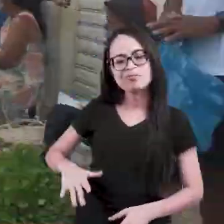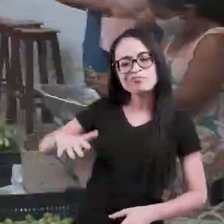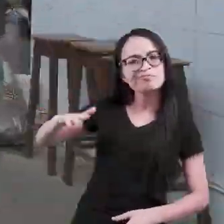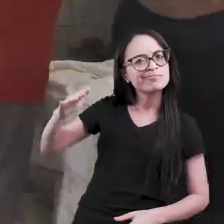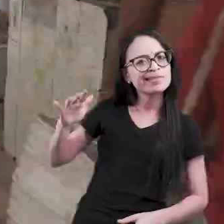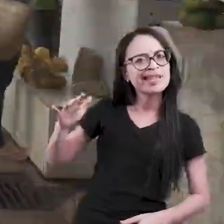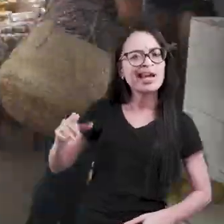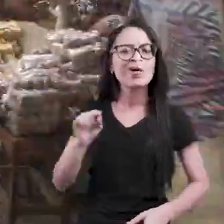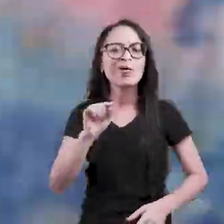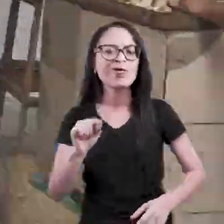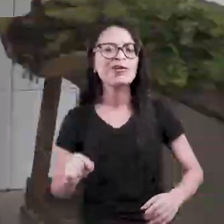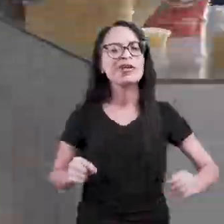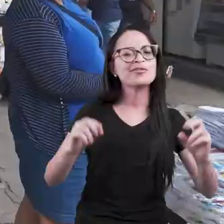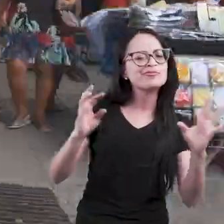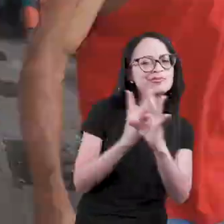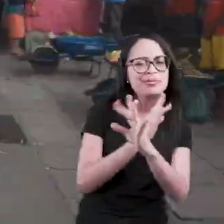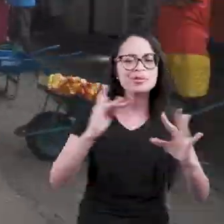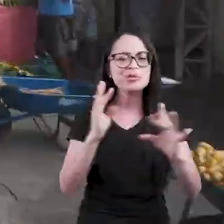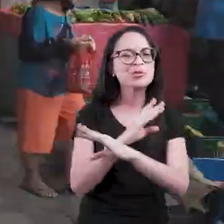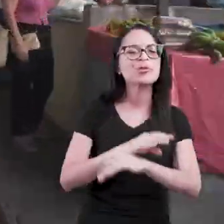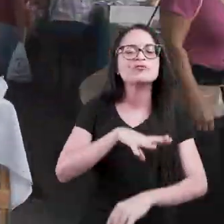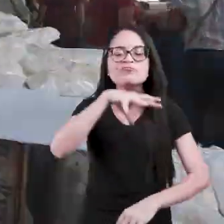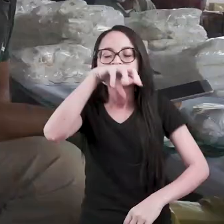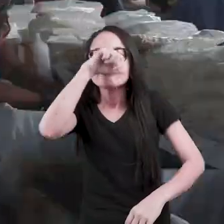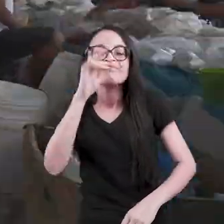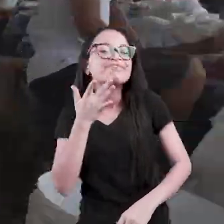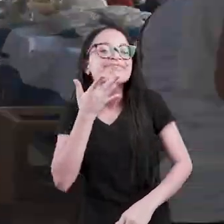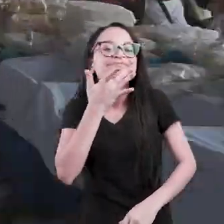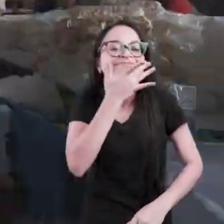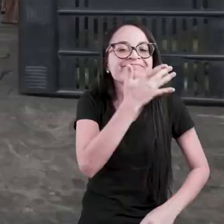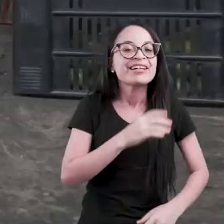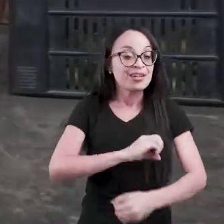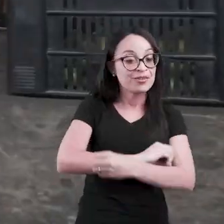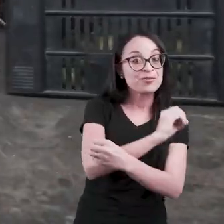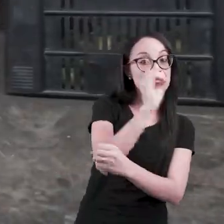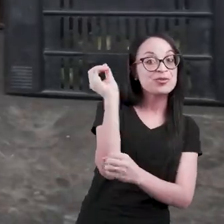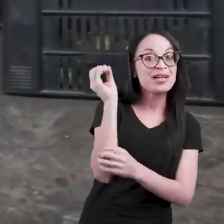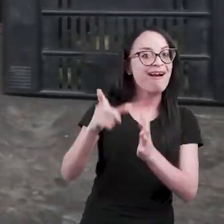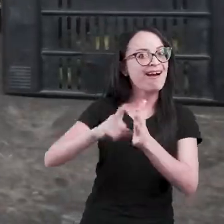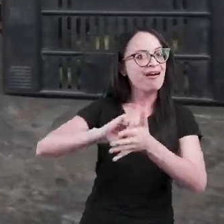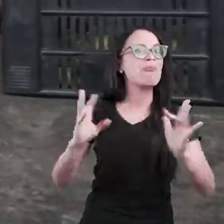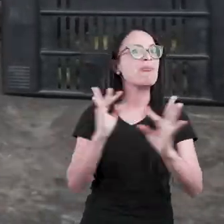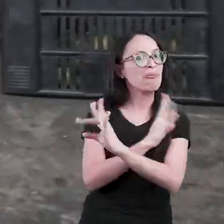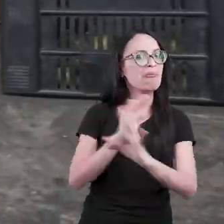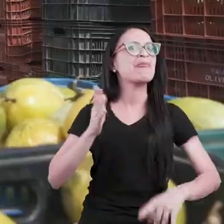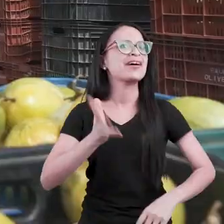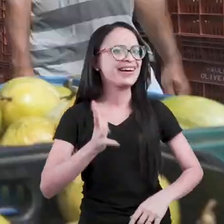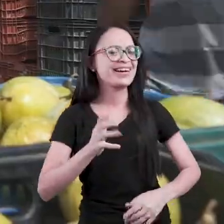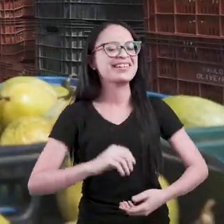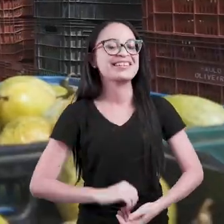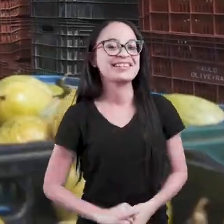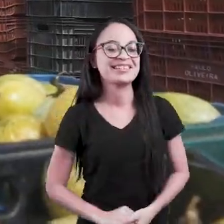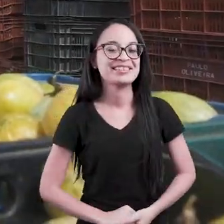Cresci com tudo isso ao meu redor, com todos esses sons, cheiros e sabores, nesse vai e vem que começa muito antes do sol nascer.